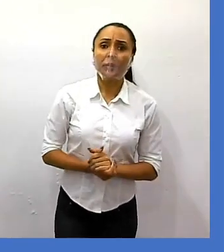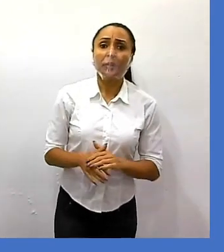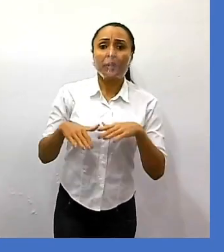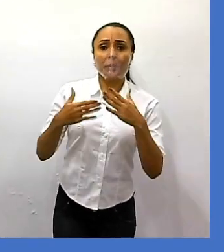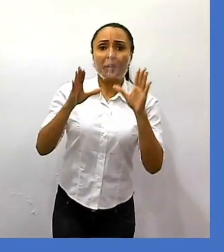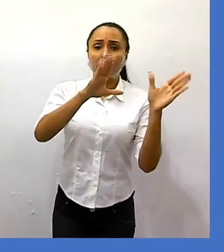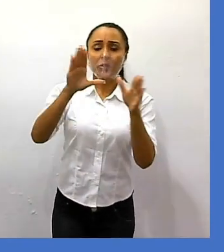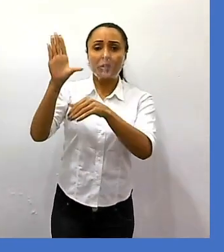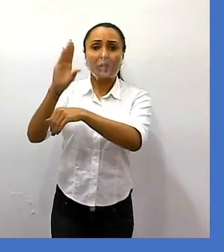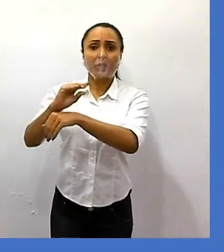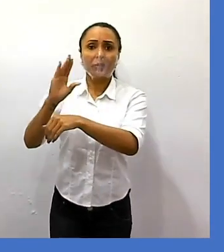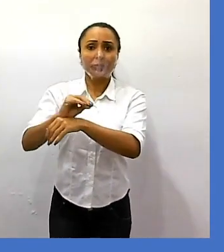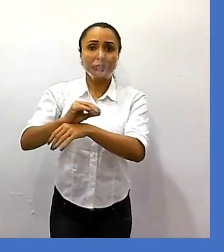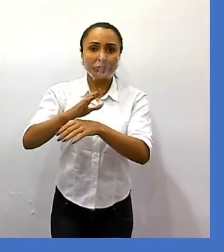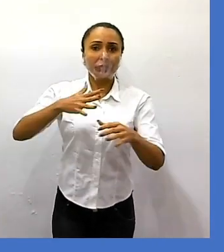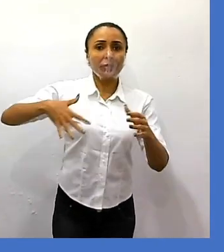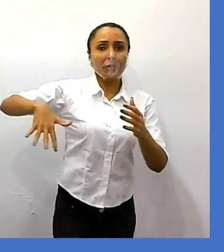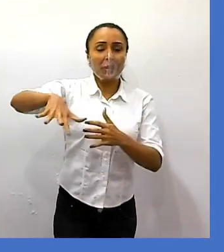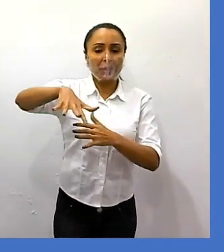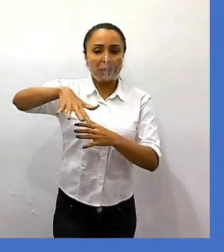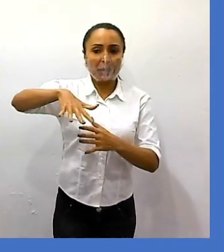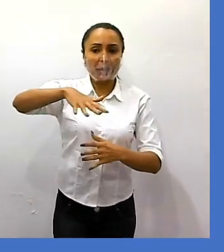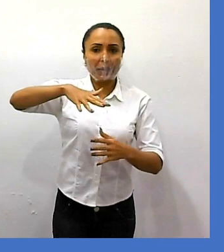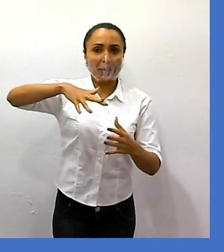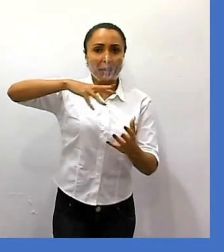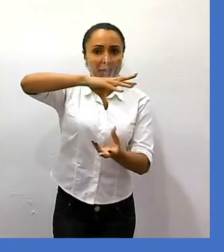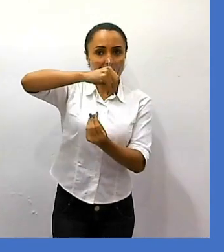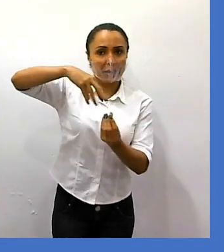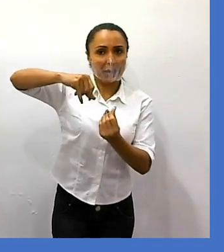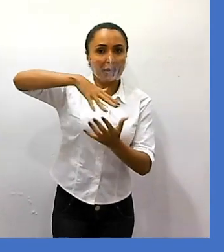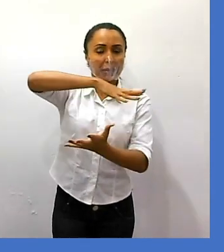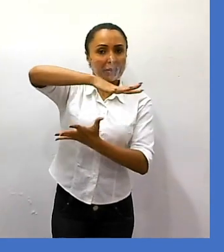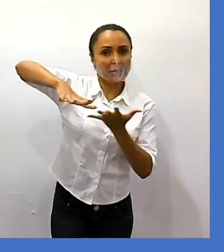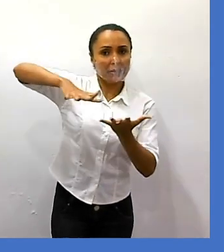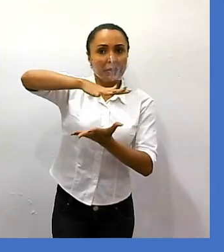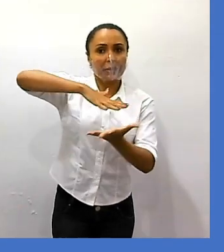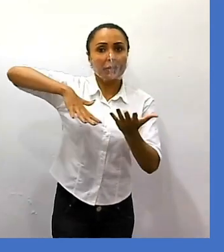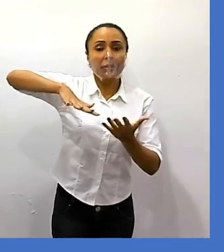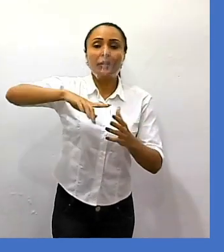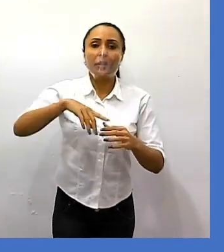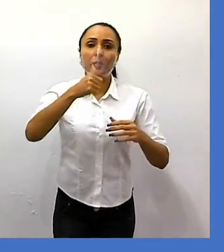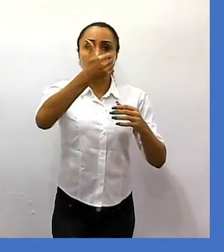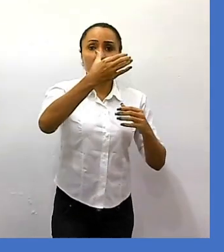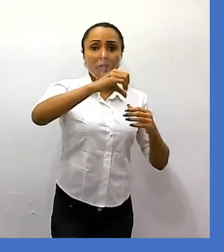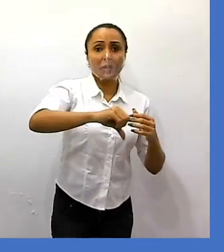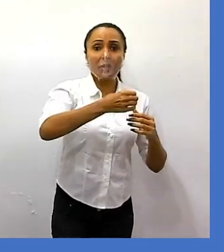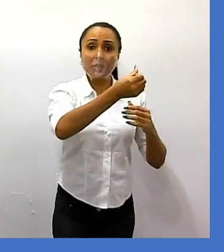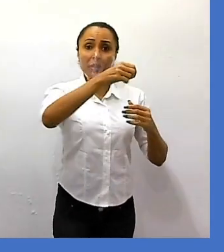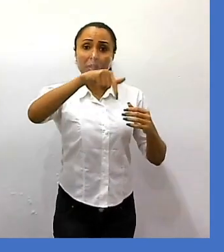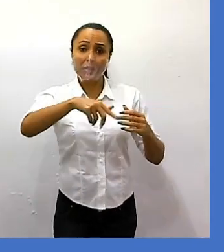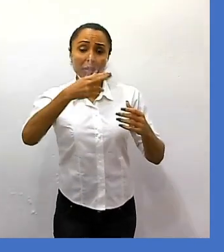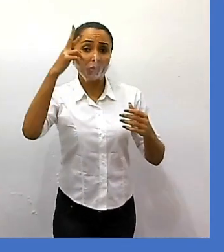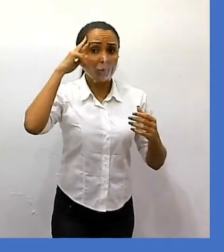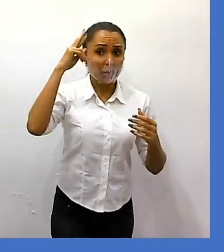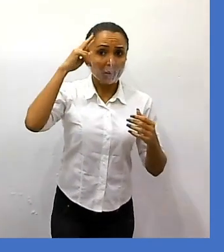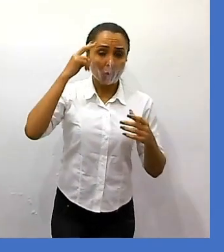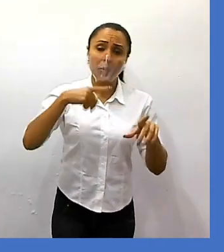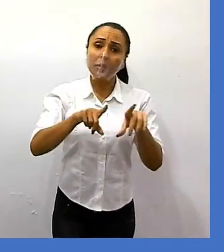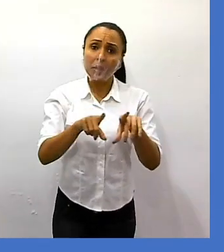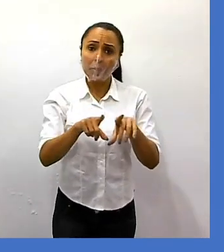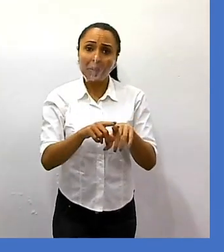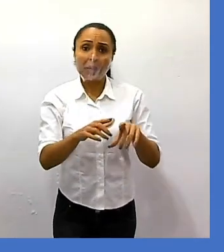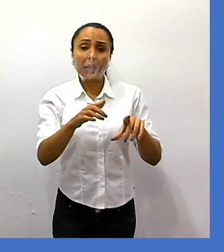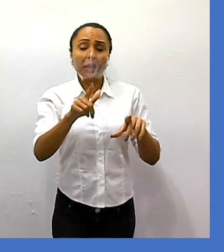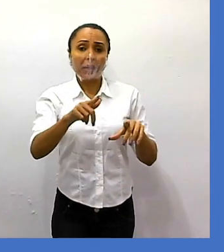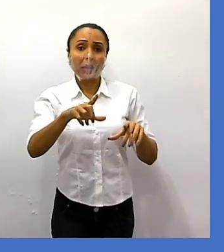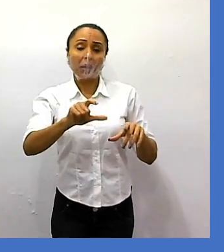tem o filme Terra em Transe, de 1967, também do diretor Glauber Rocha.